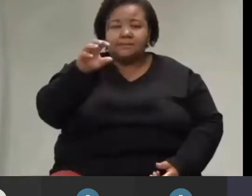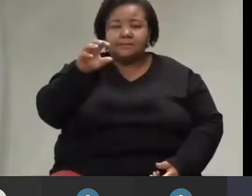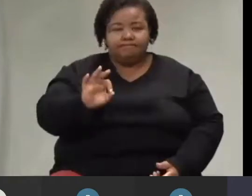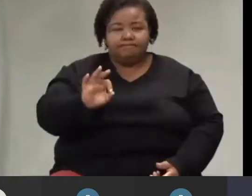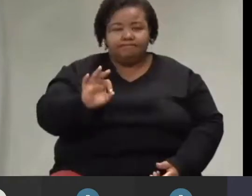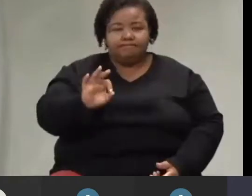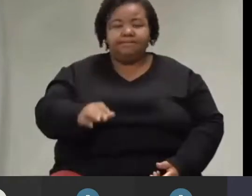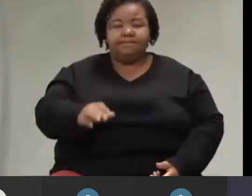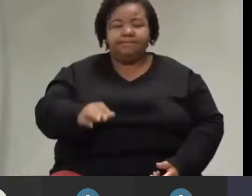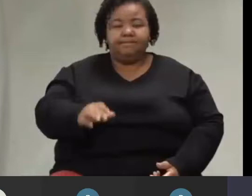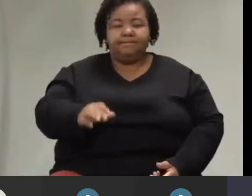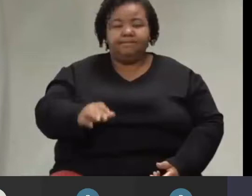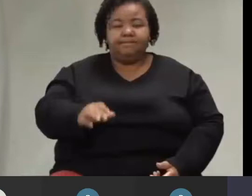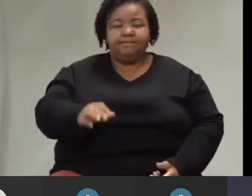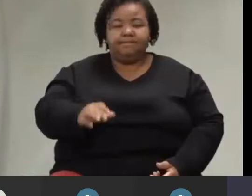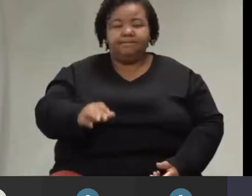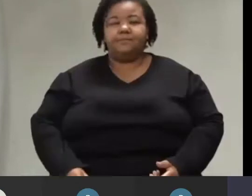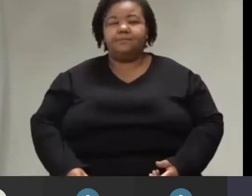que você necessita.